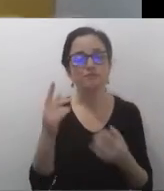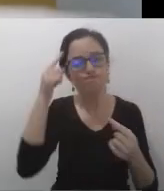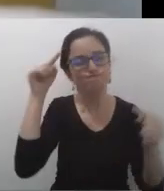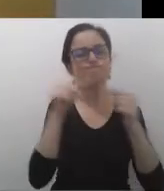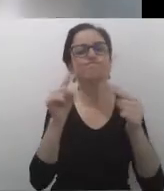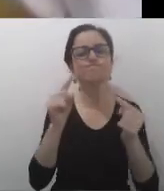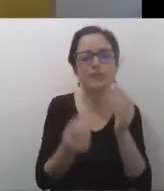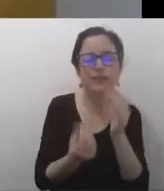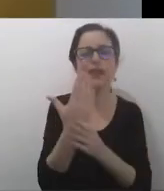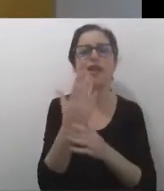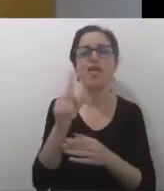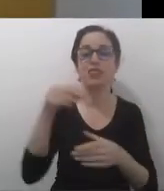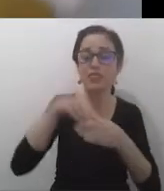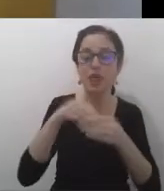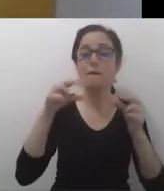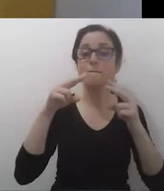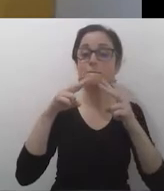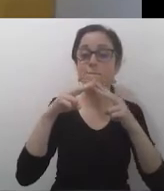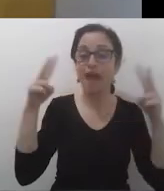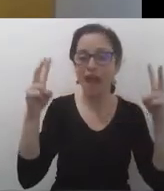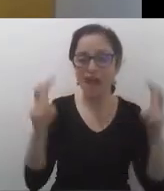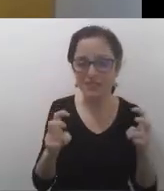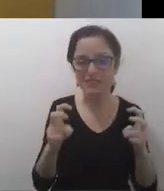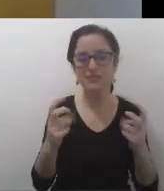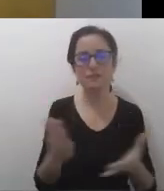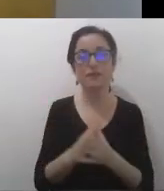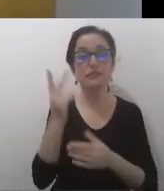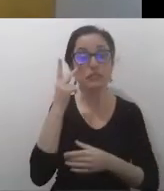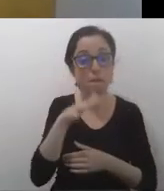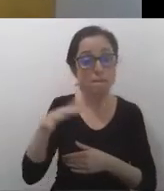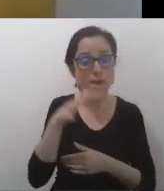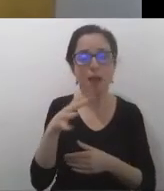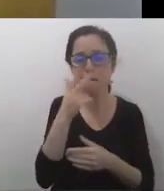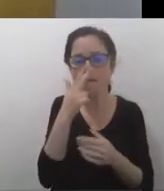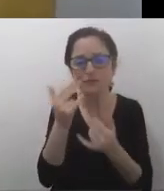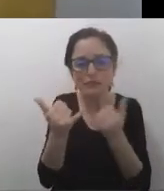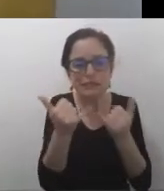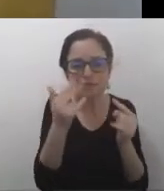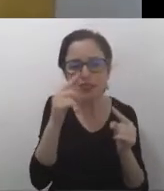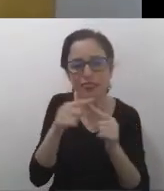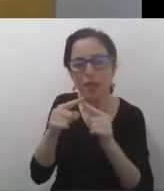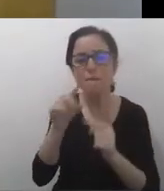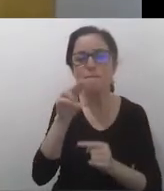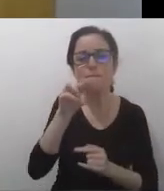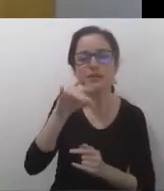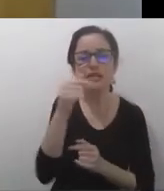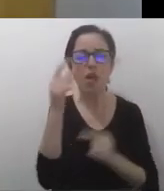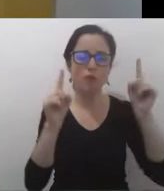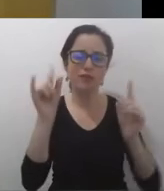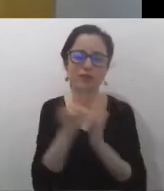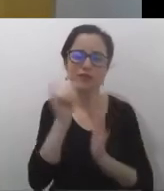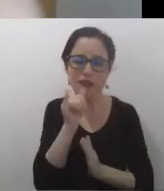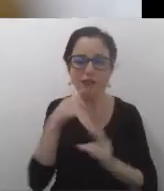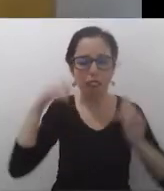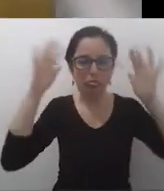e um ideário que se forjou dentro do MASP de que São Paulo seria uma espécie de Nova Milão. Eu